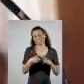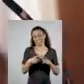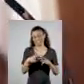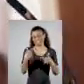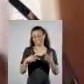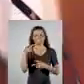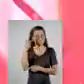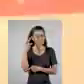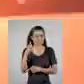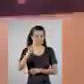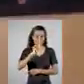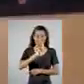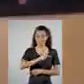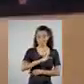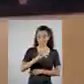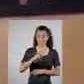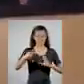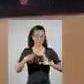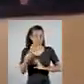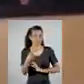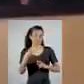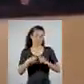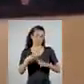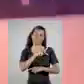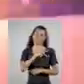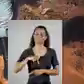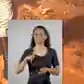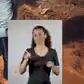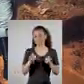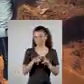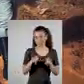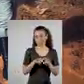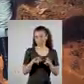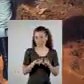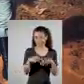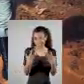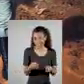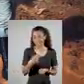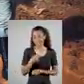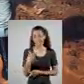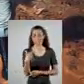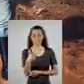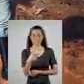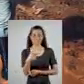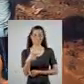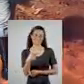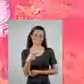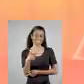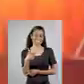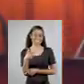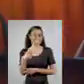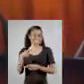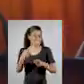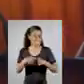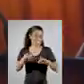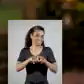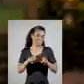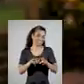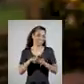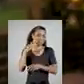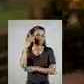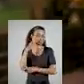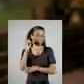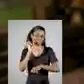vezes, sendo vereador, presidente da Câmara por duas vezes. E a população também me fez vice da cidade e deputado